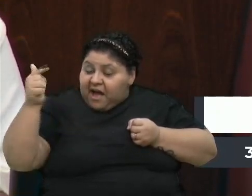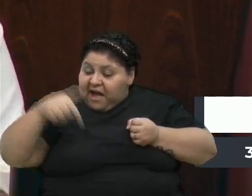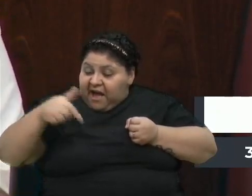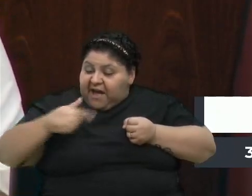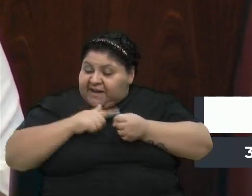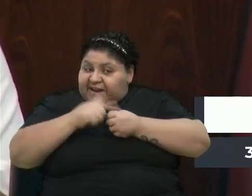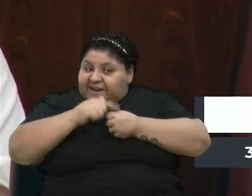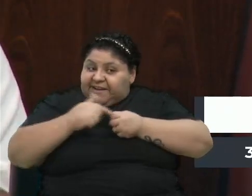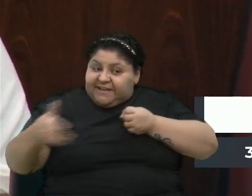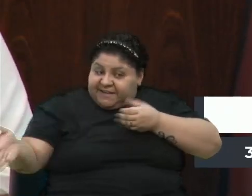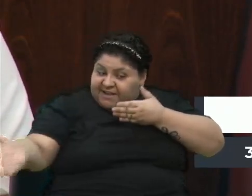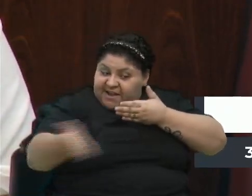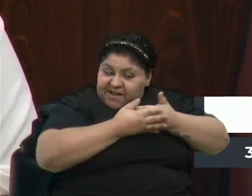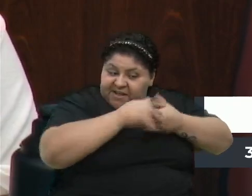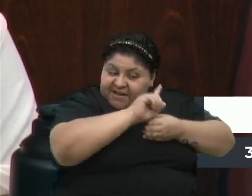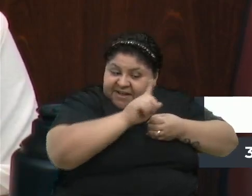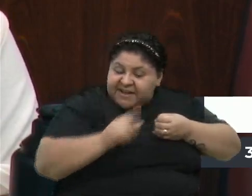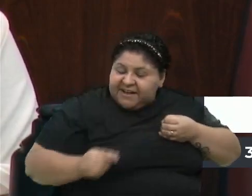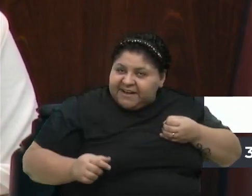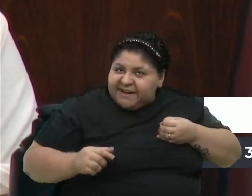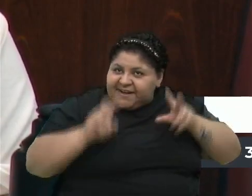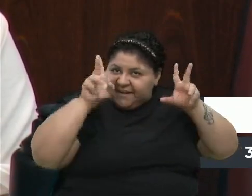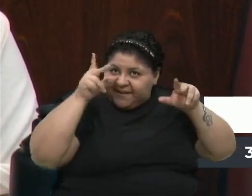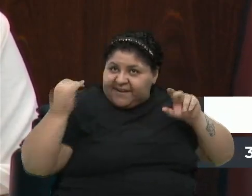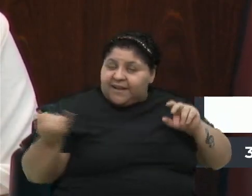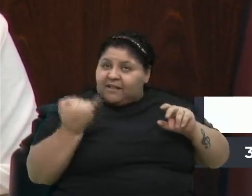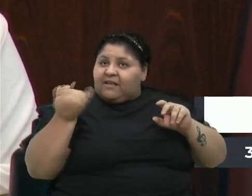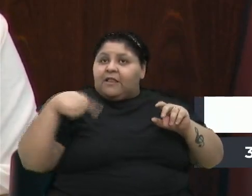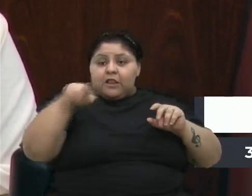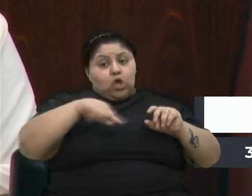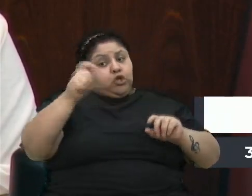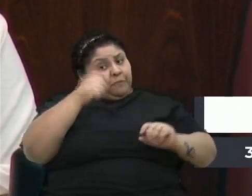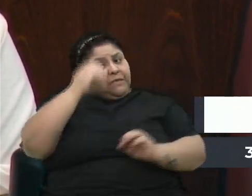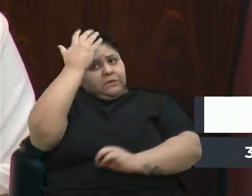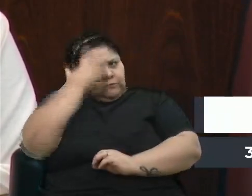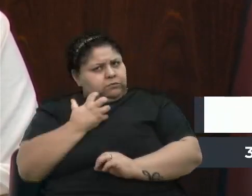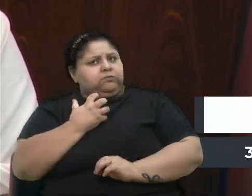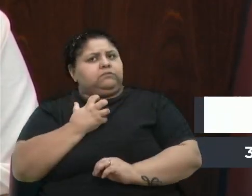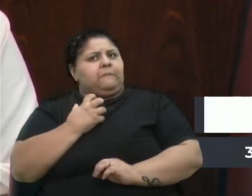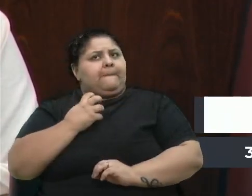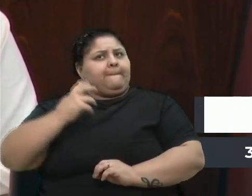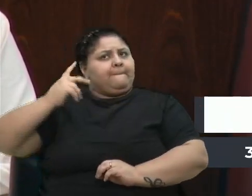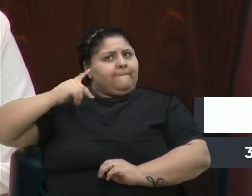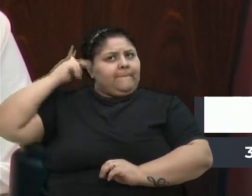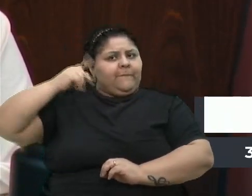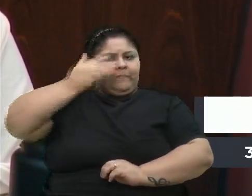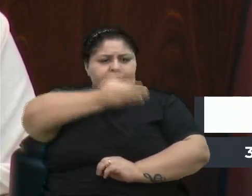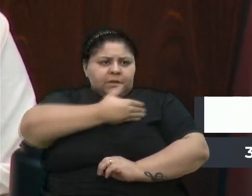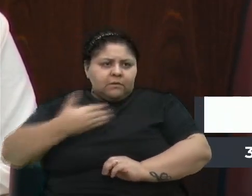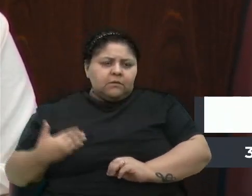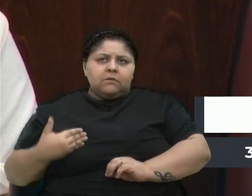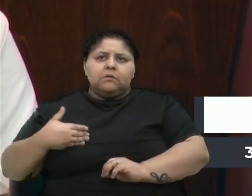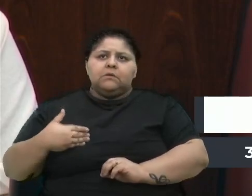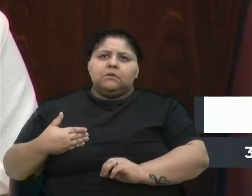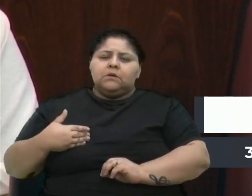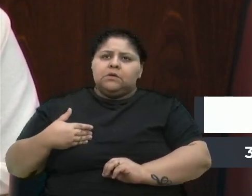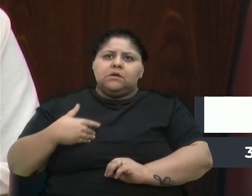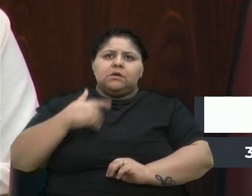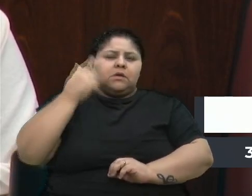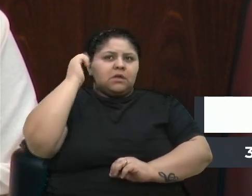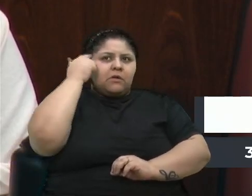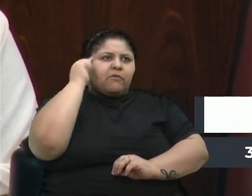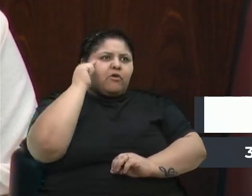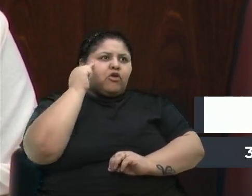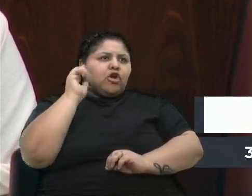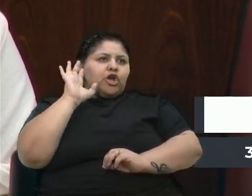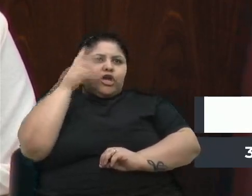Então, o tema é importante, nós precisamos de seriedade, de política pública e não achar que vai se resolver do